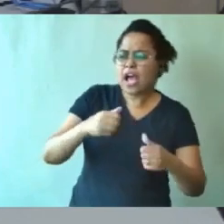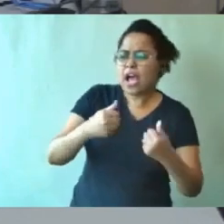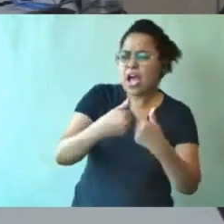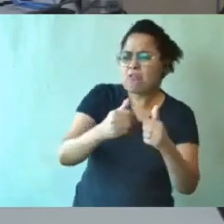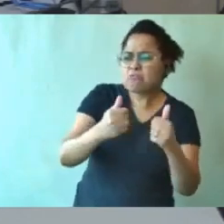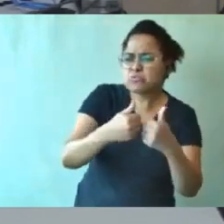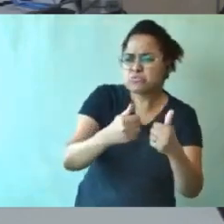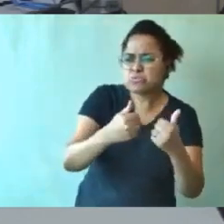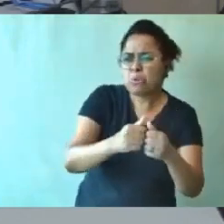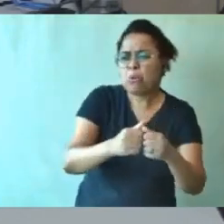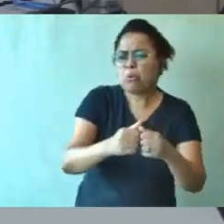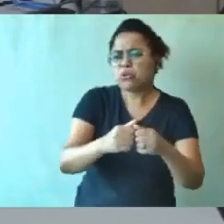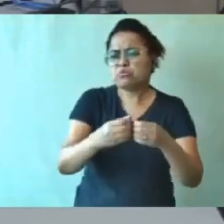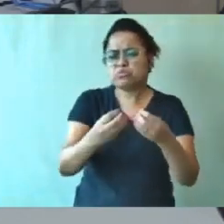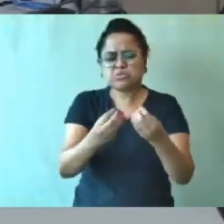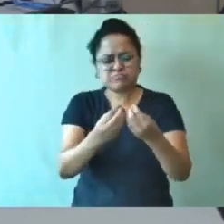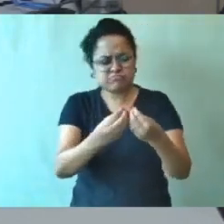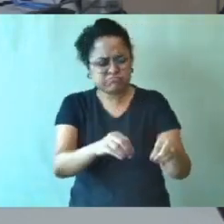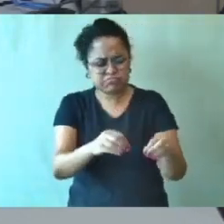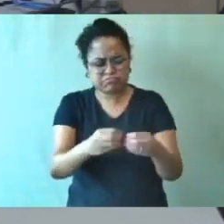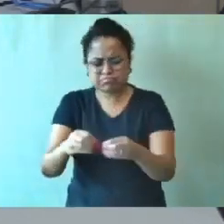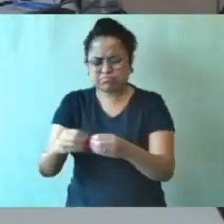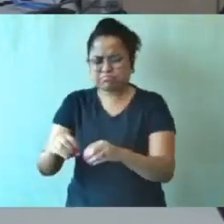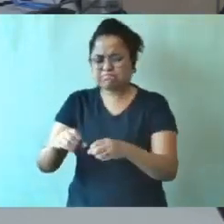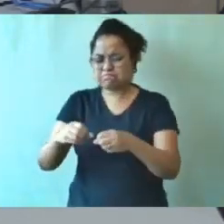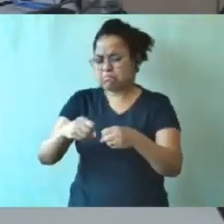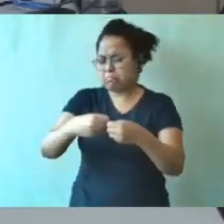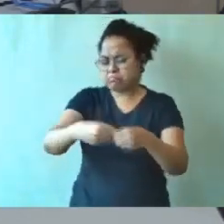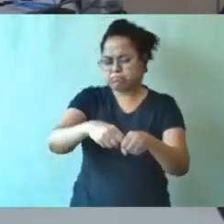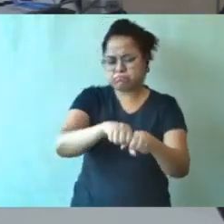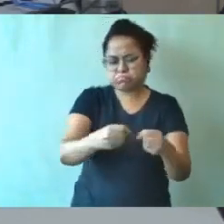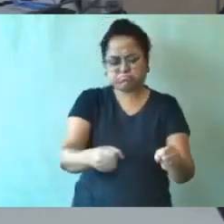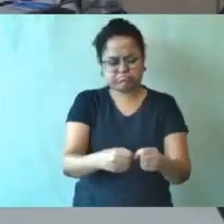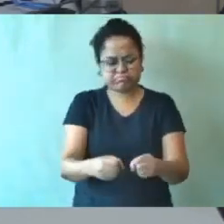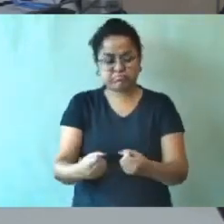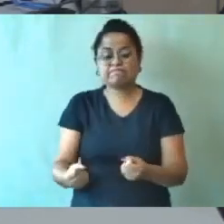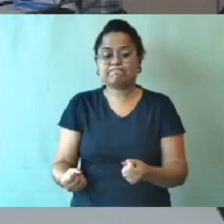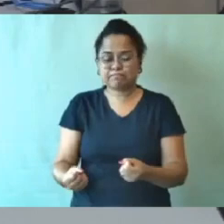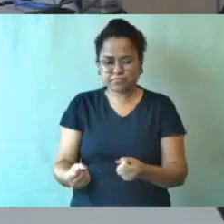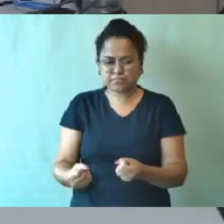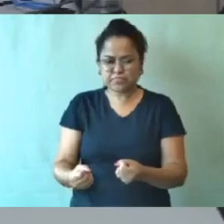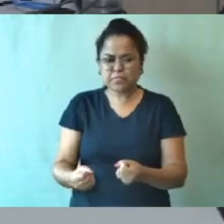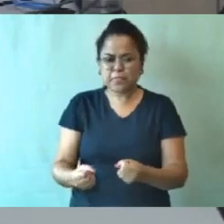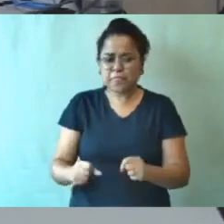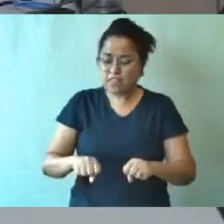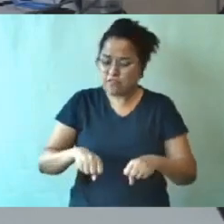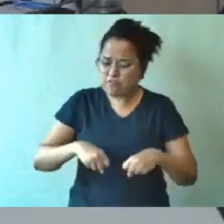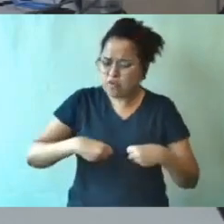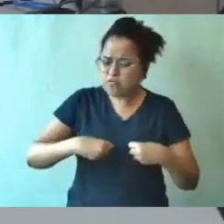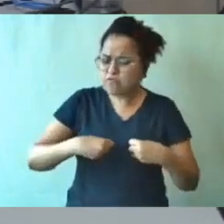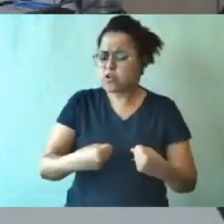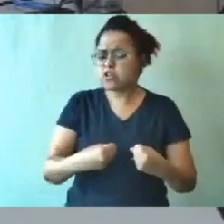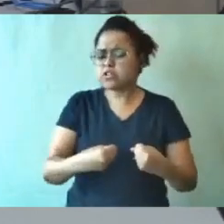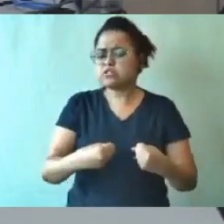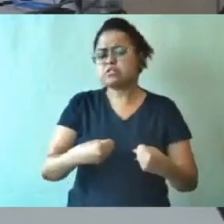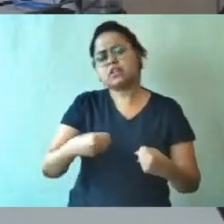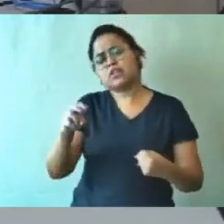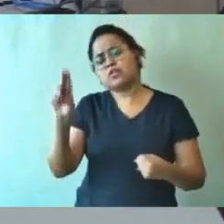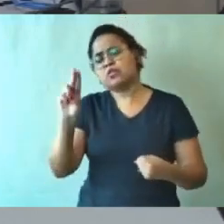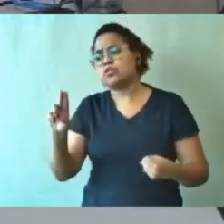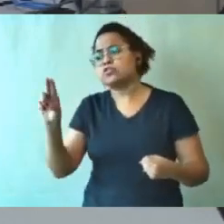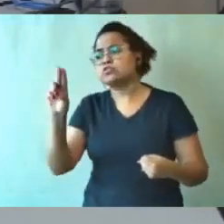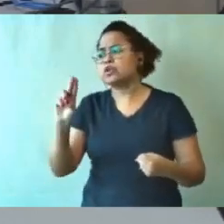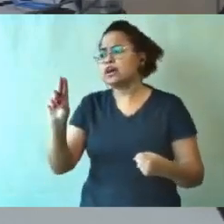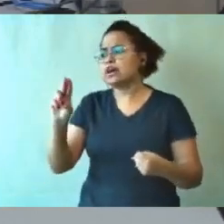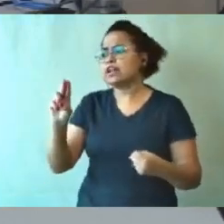uma prestação de serviço extremamente ruim, forçando o usuário a ter que comer, a roer